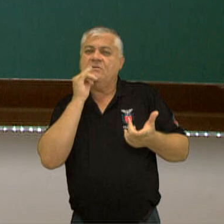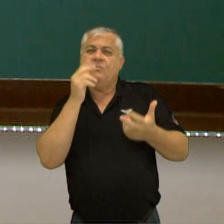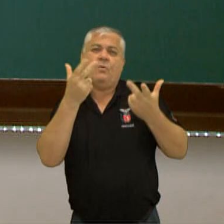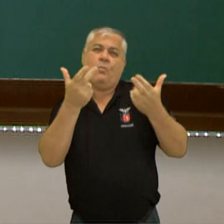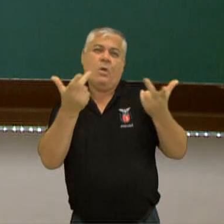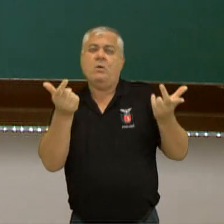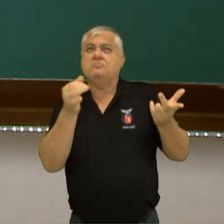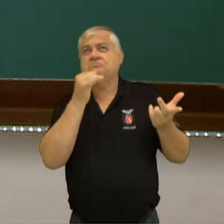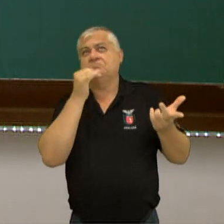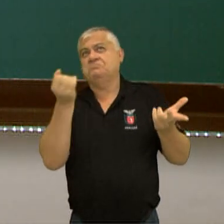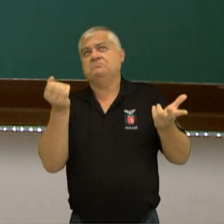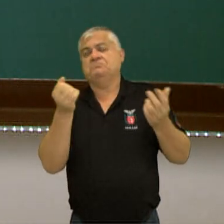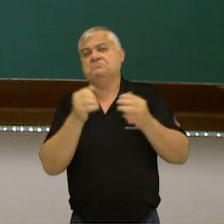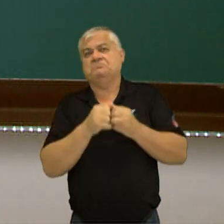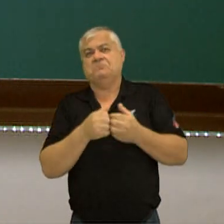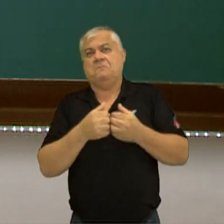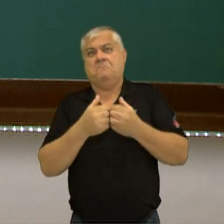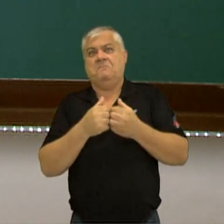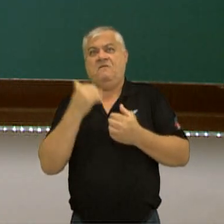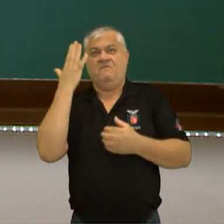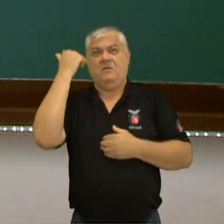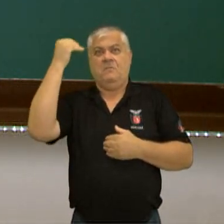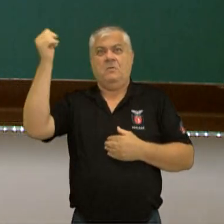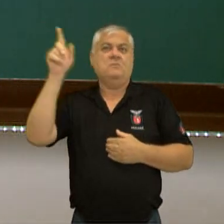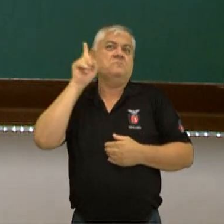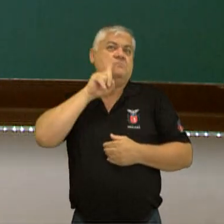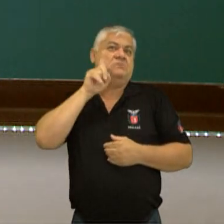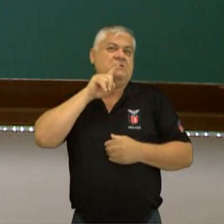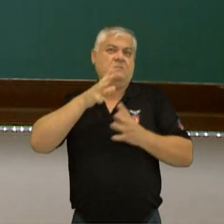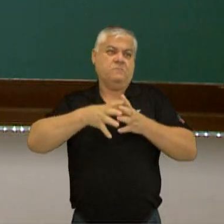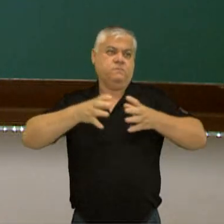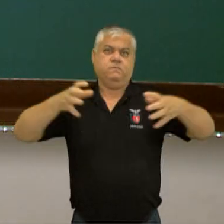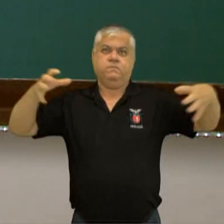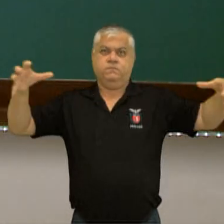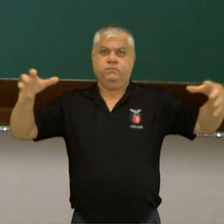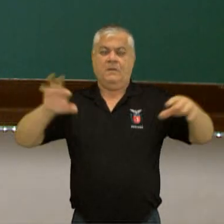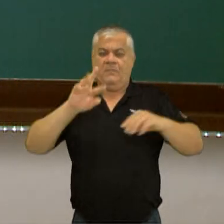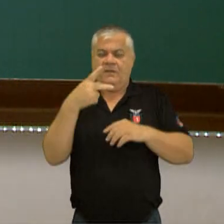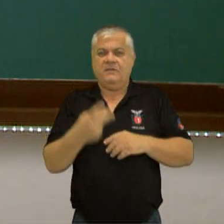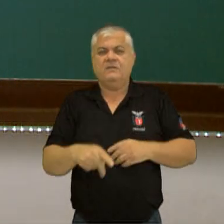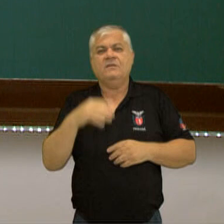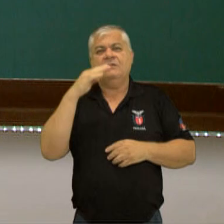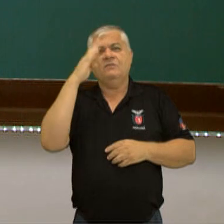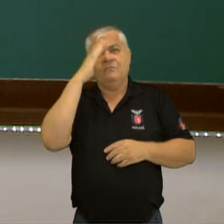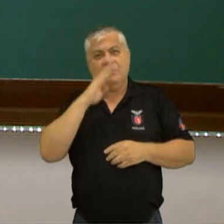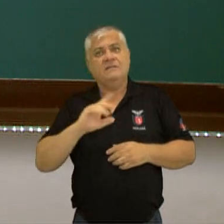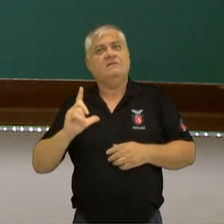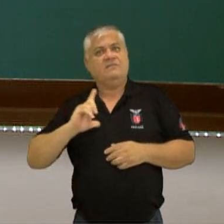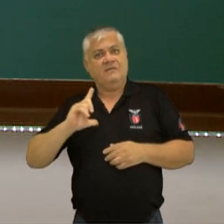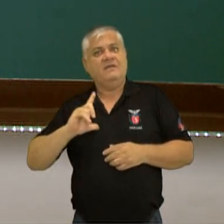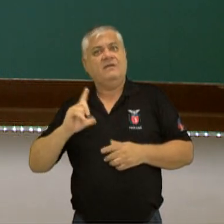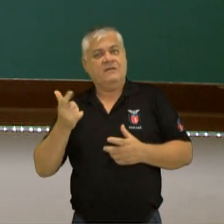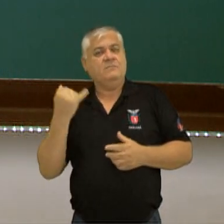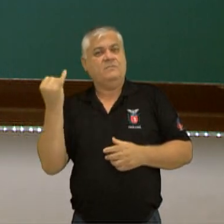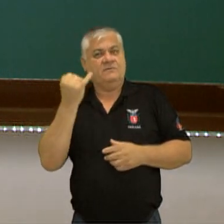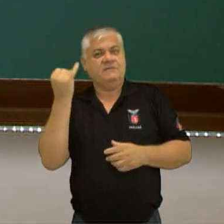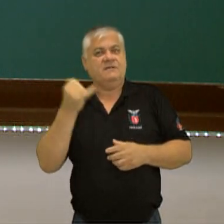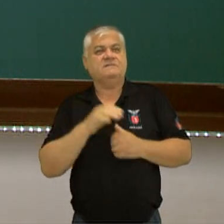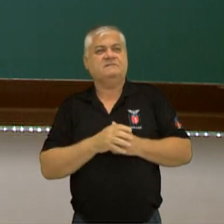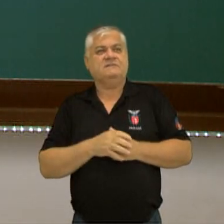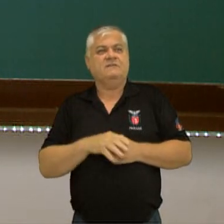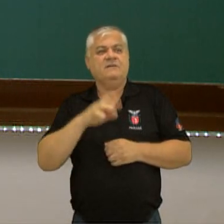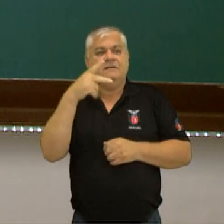exemplo, de estádios que são americanos, por exemplo, são bem maiores, mas, né, que bom que a gente tem, isso que é importante. Então